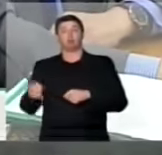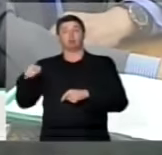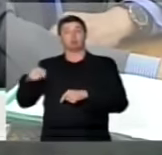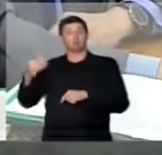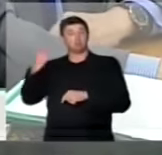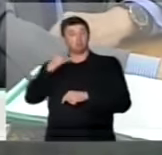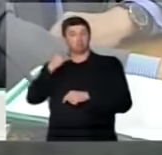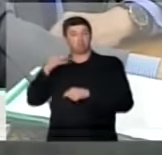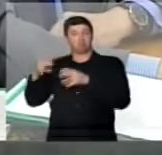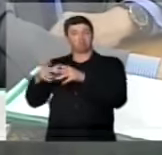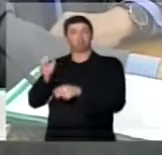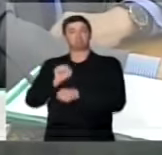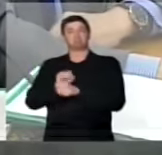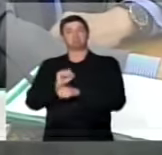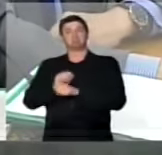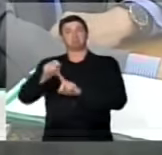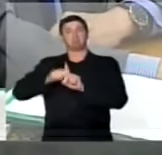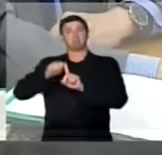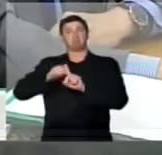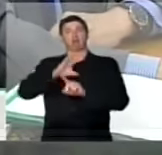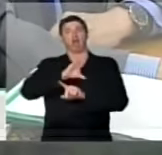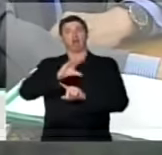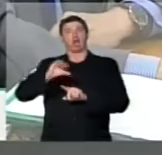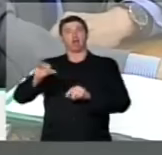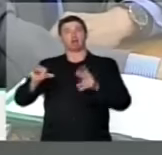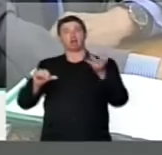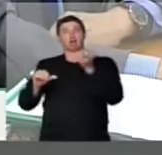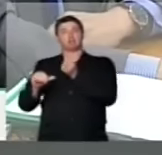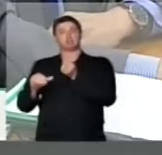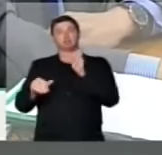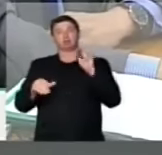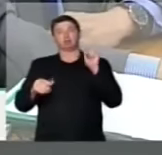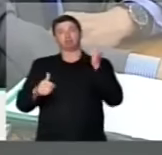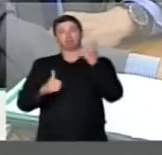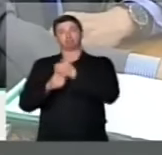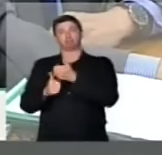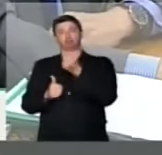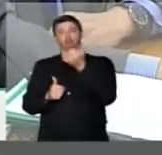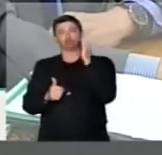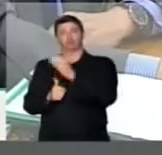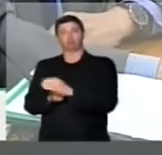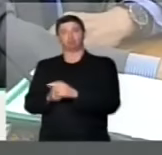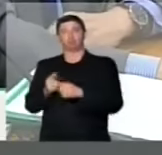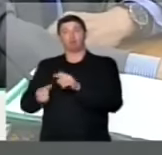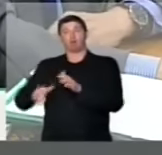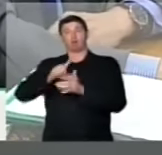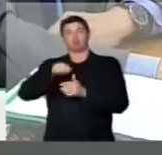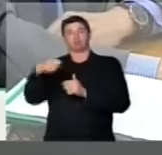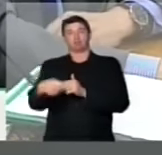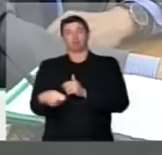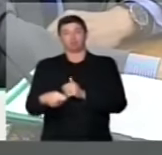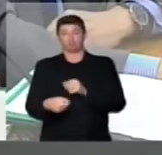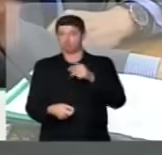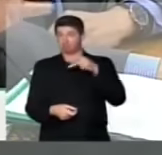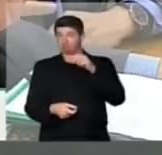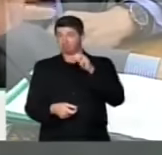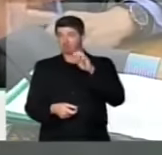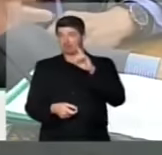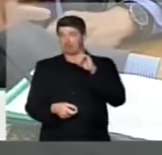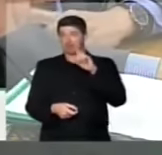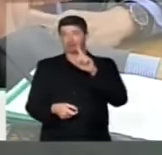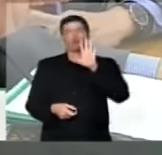bancos esperando meses para receber por esses adiantamentos. As pedaladas, ou